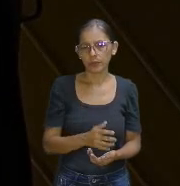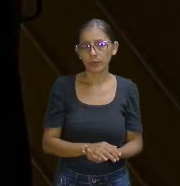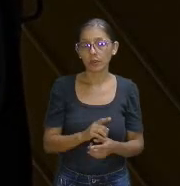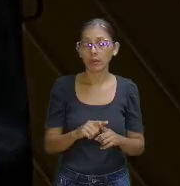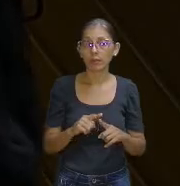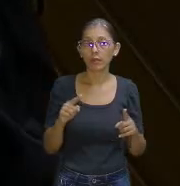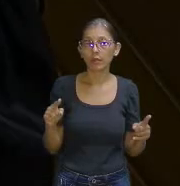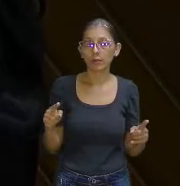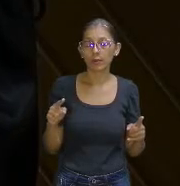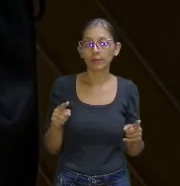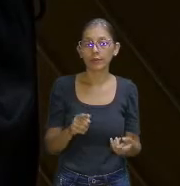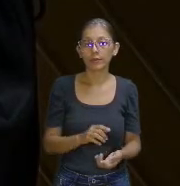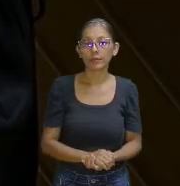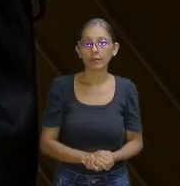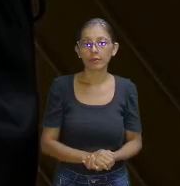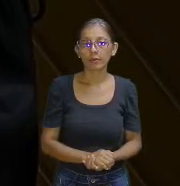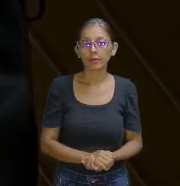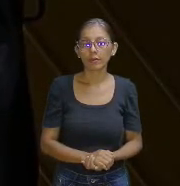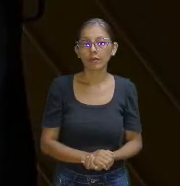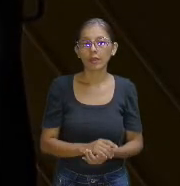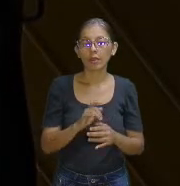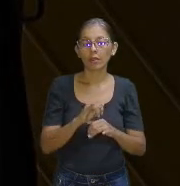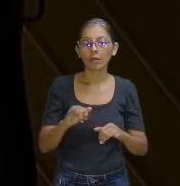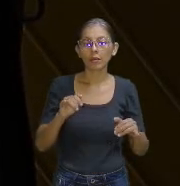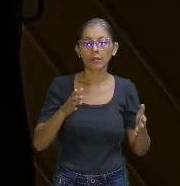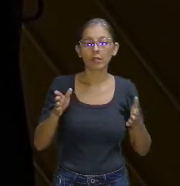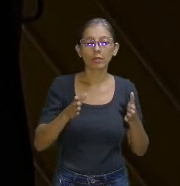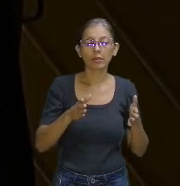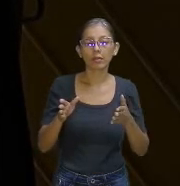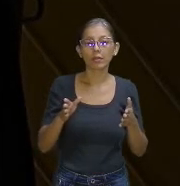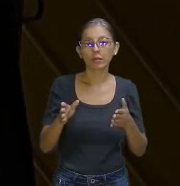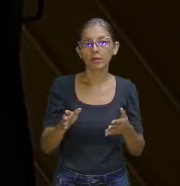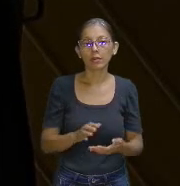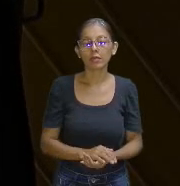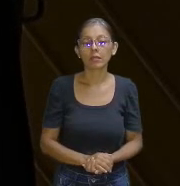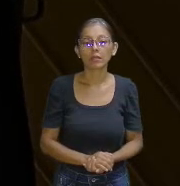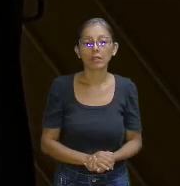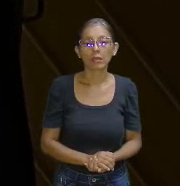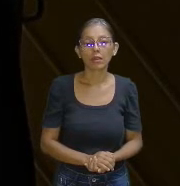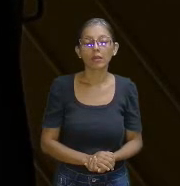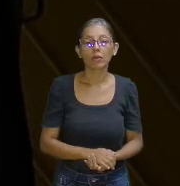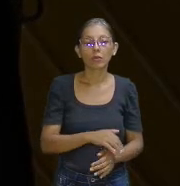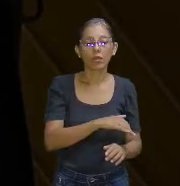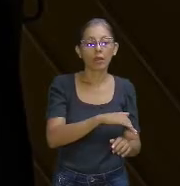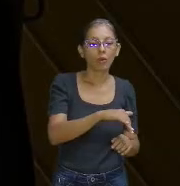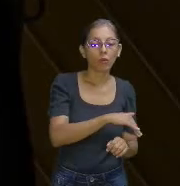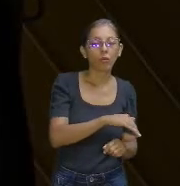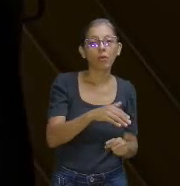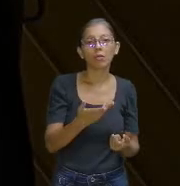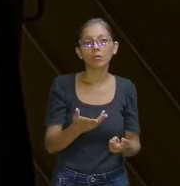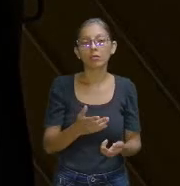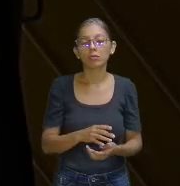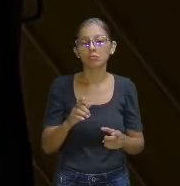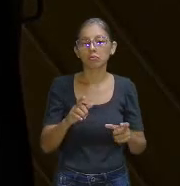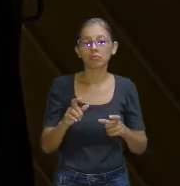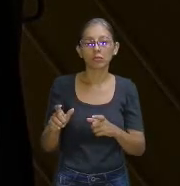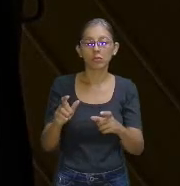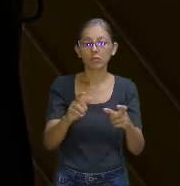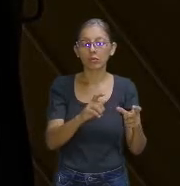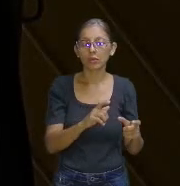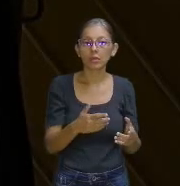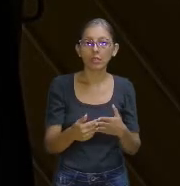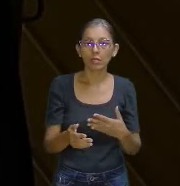inexistiu qualquer forma de autopropaganda eleitoral por parte das candidatas impugnadas em espaços públicos, bem como sequer houve apresentação